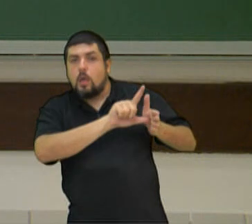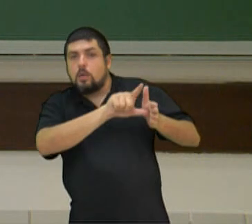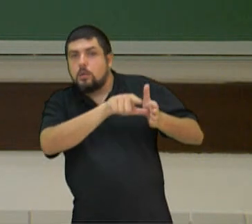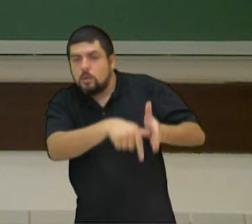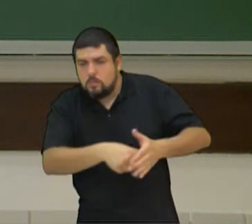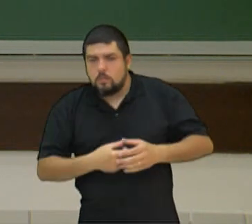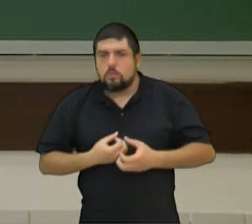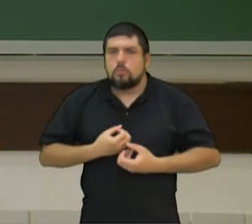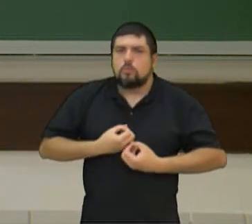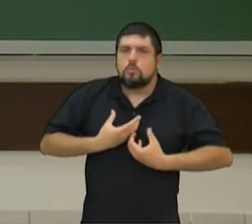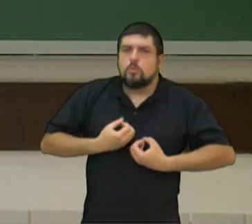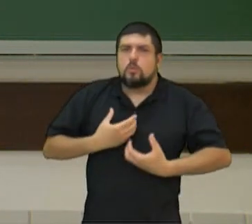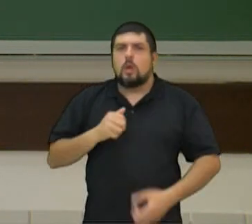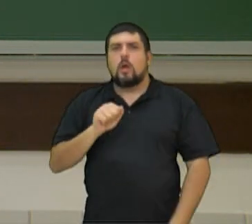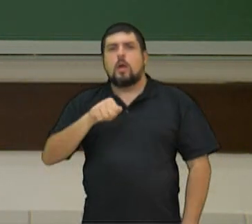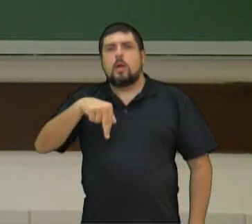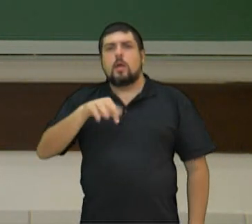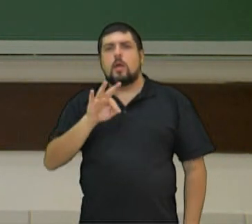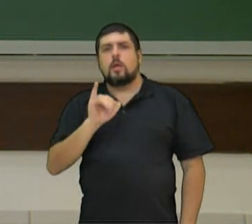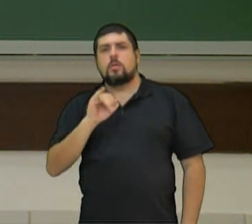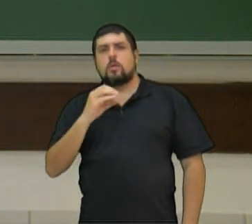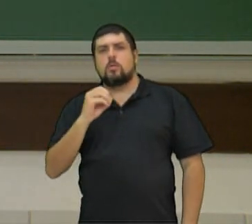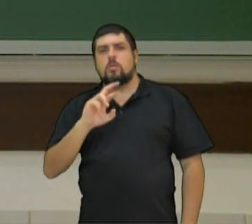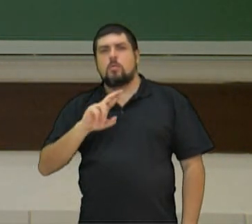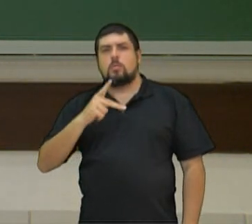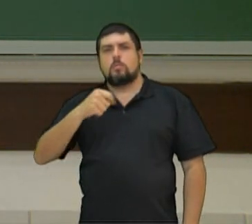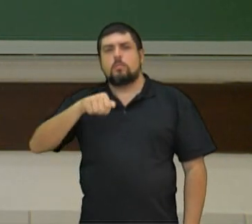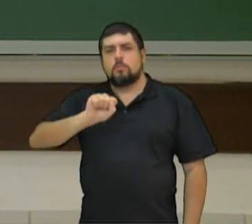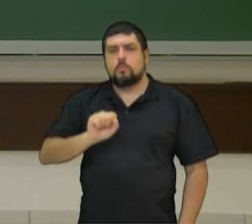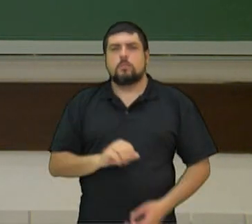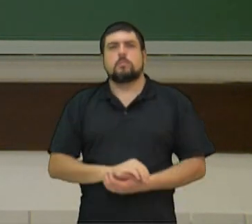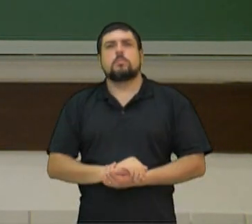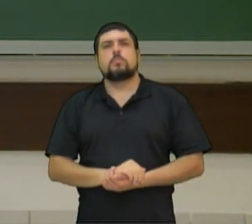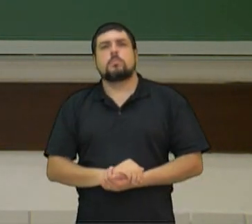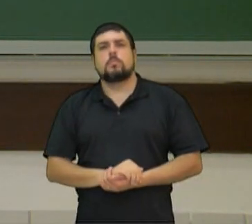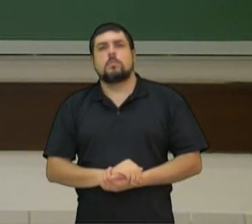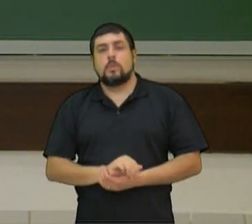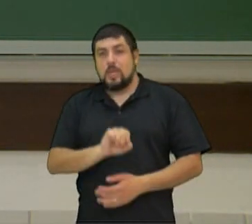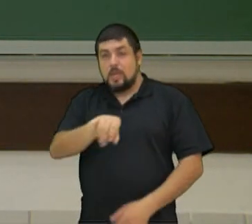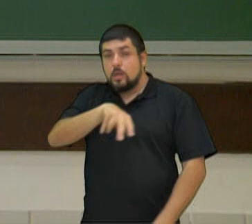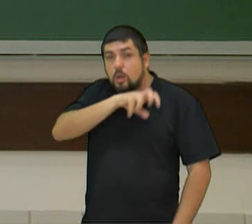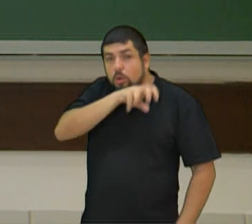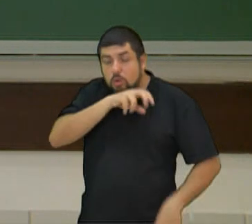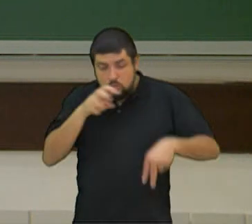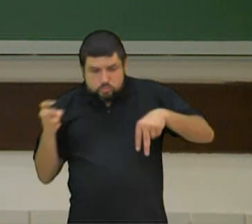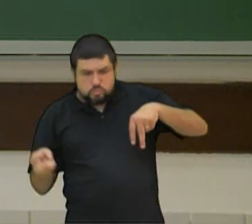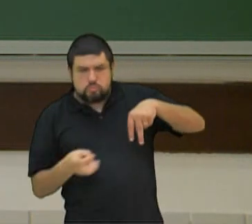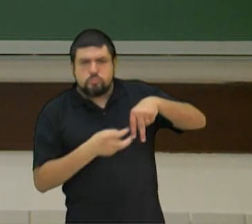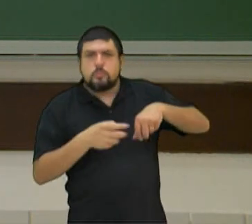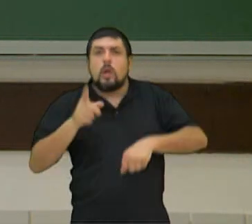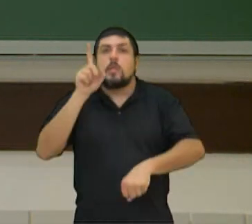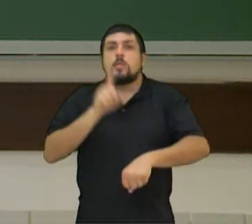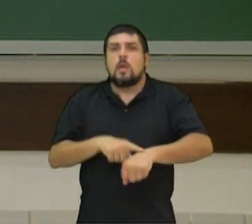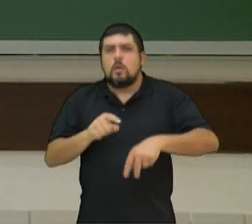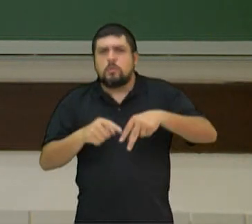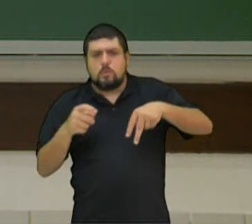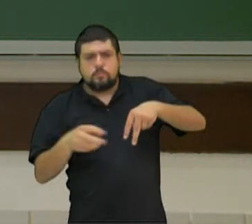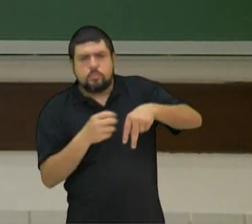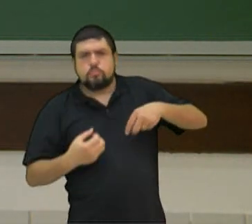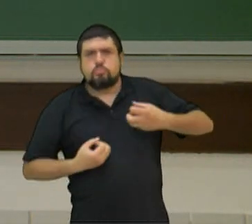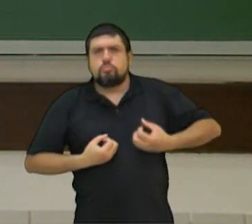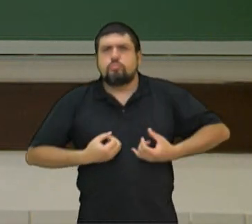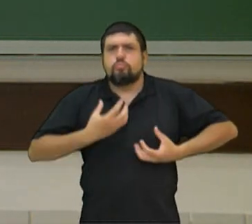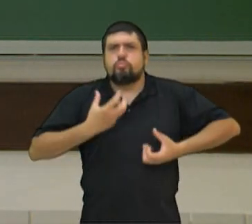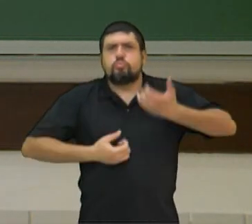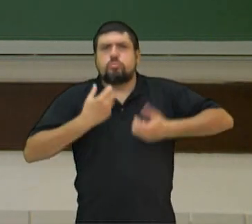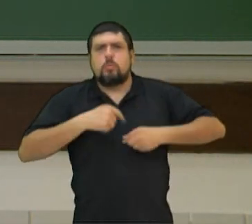uma emergência, como uma picada de cobra, o veneno vai começar a agir rapidamente. Então, o que a gente precisa é do